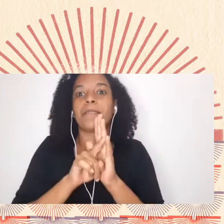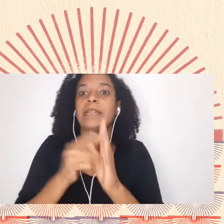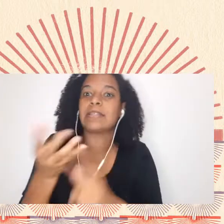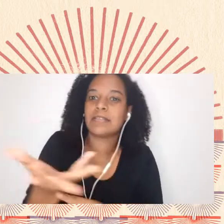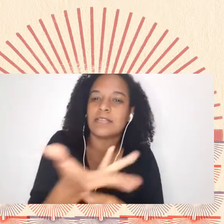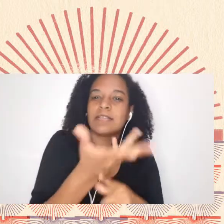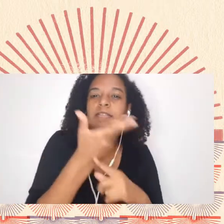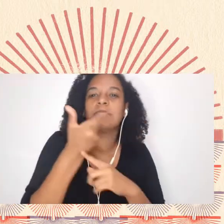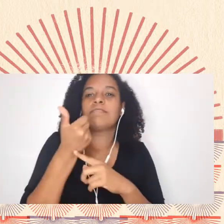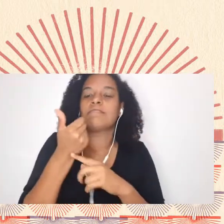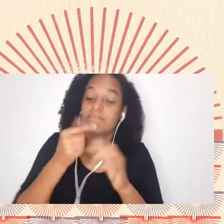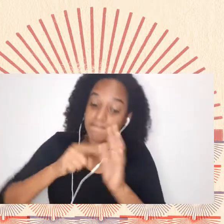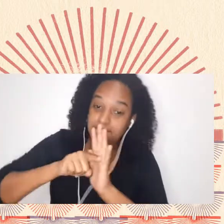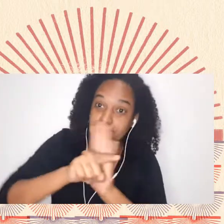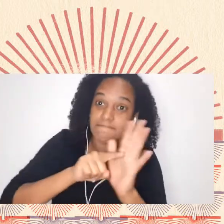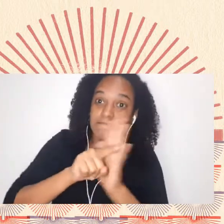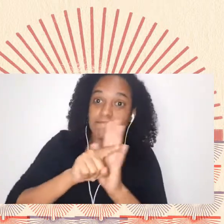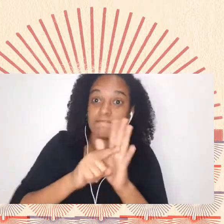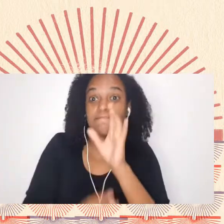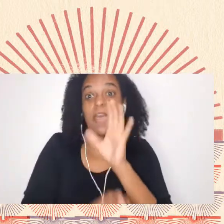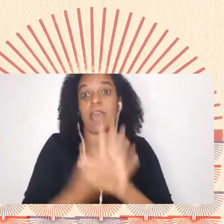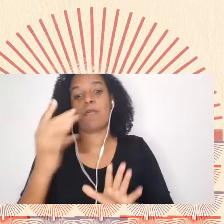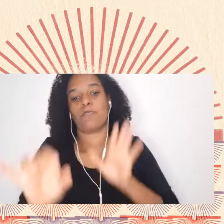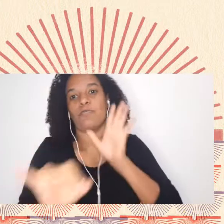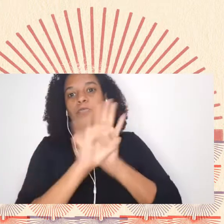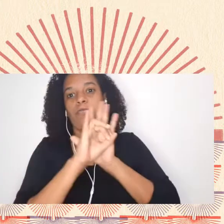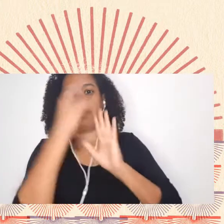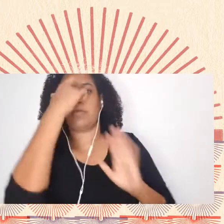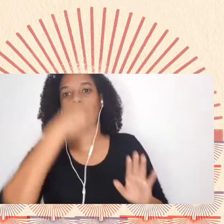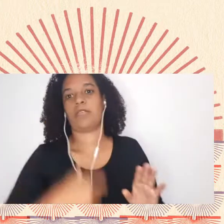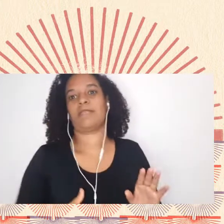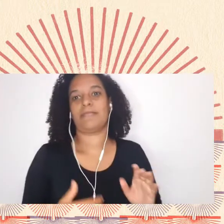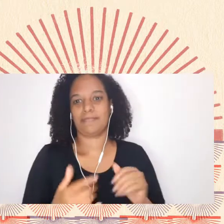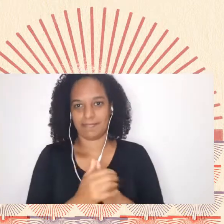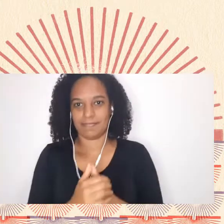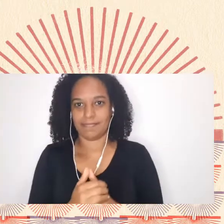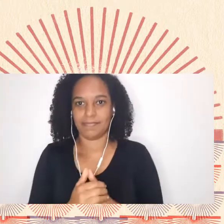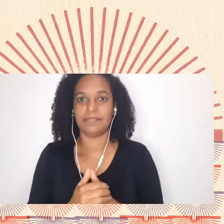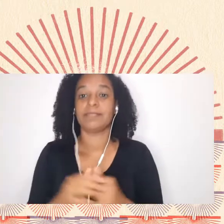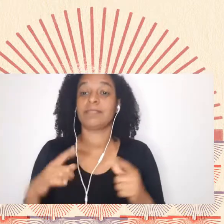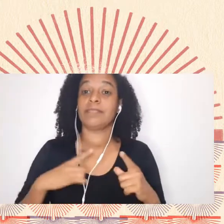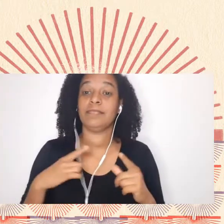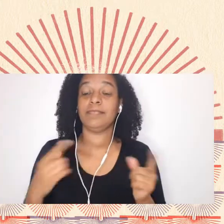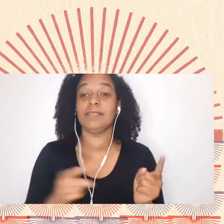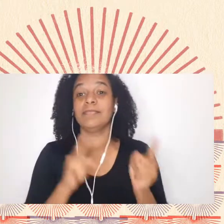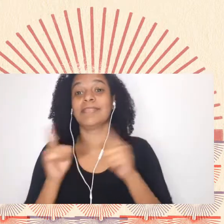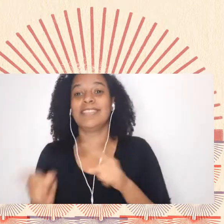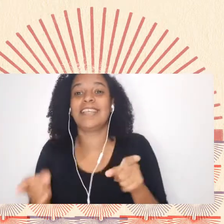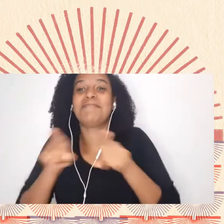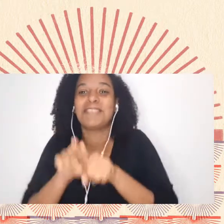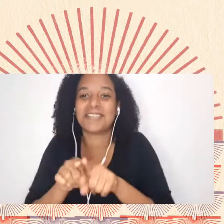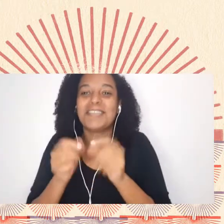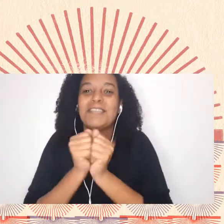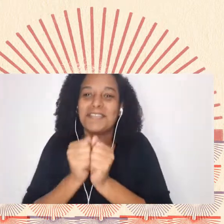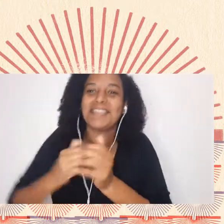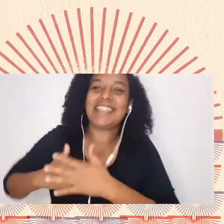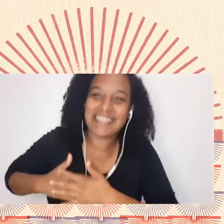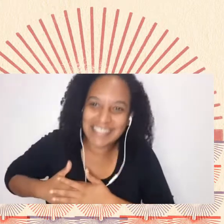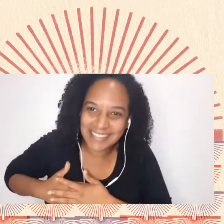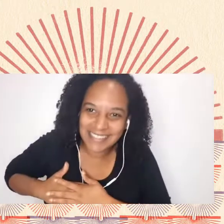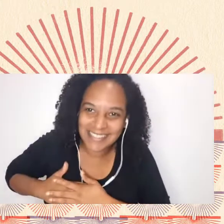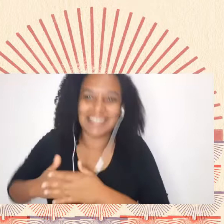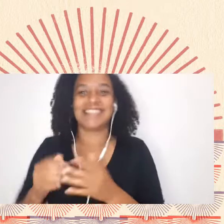da pesquisa e da identidade. Tenho aqui a minha parceira, a